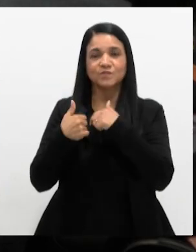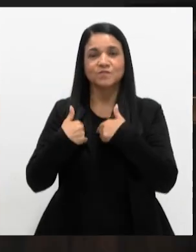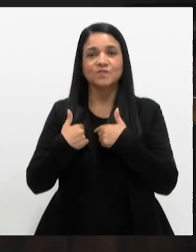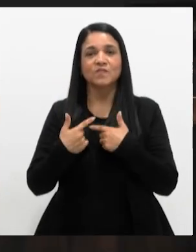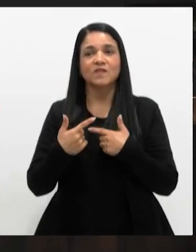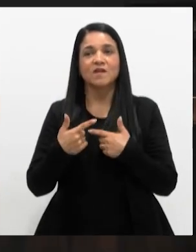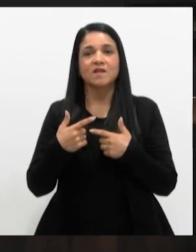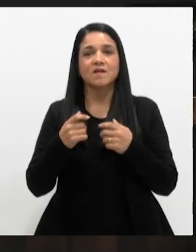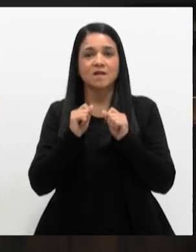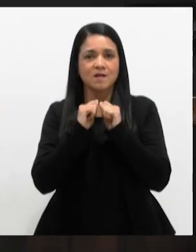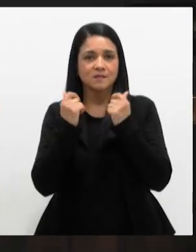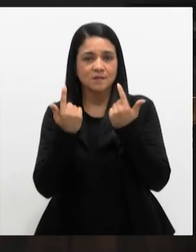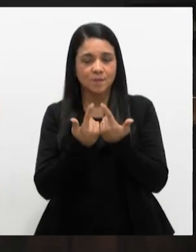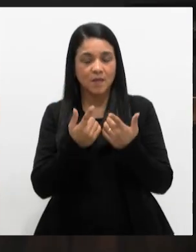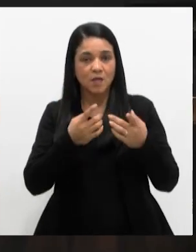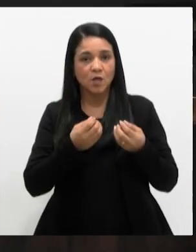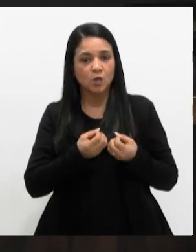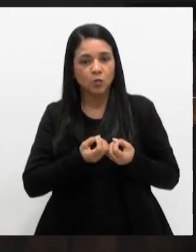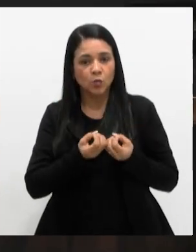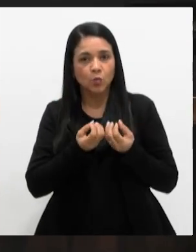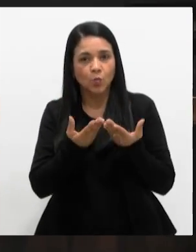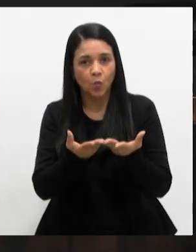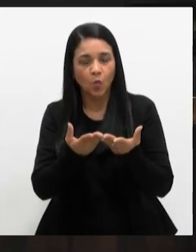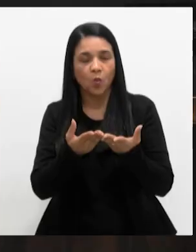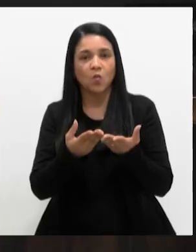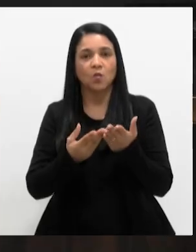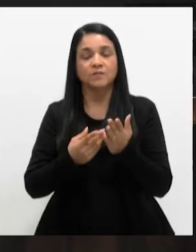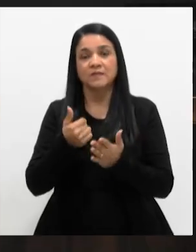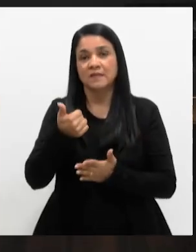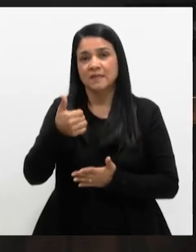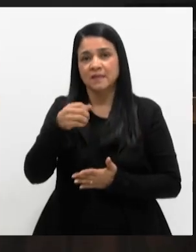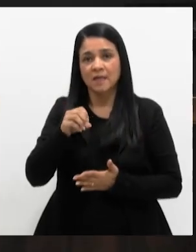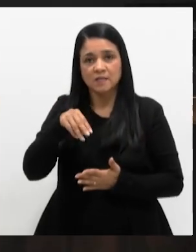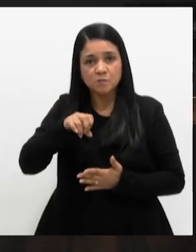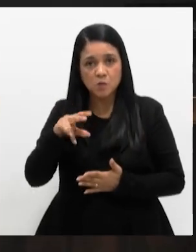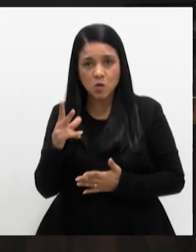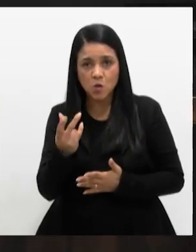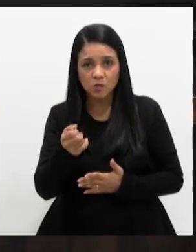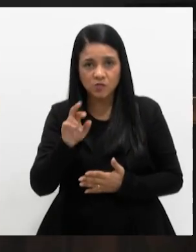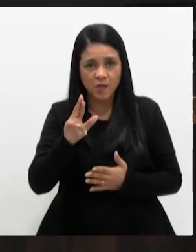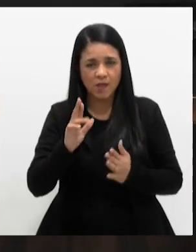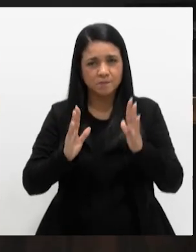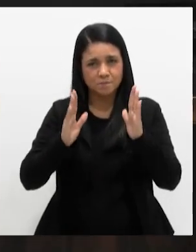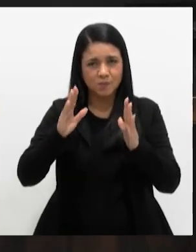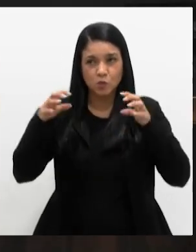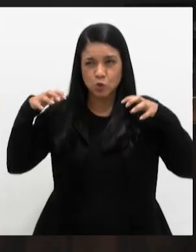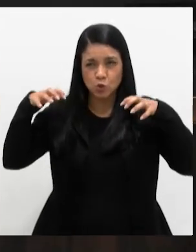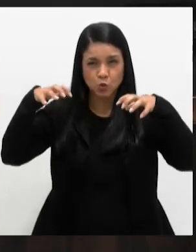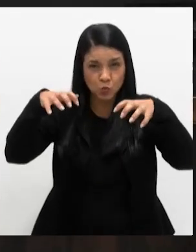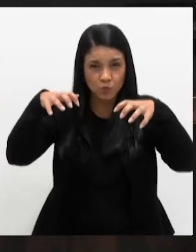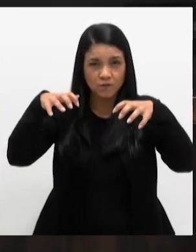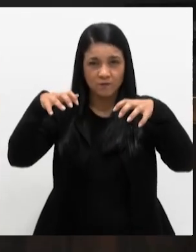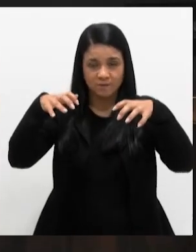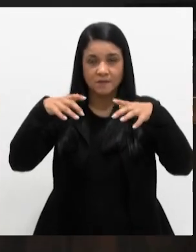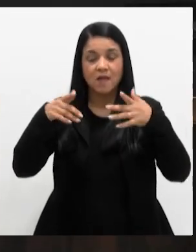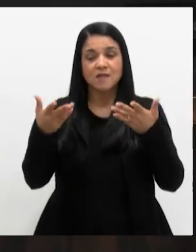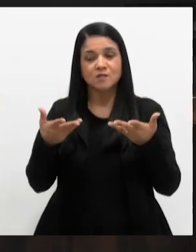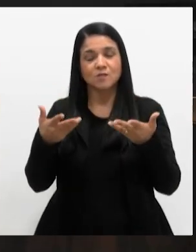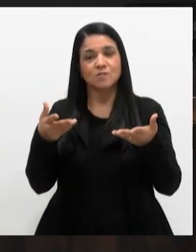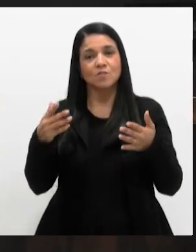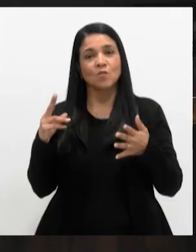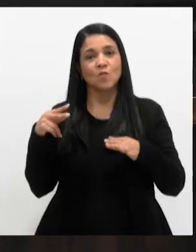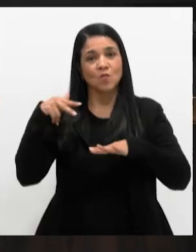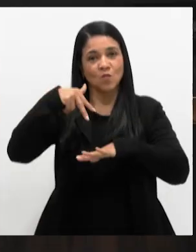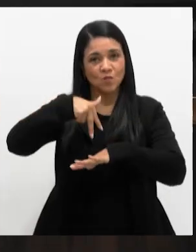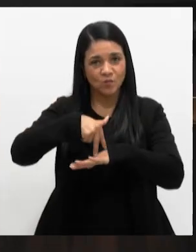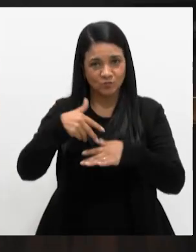cuja Assembleia fez uma doação de 10 milhões por conta daquele período das enchentes, da chuva. Então, eles estão aqui no plenário para agradecer a